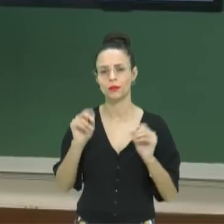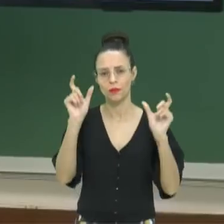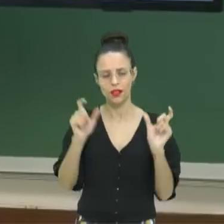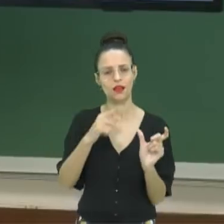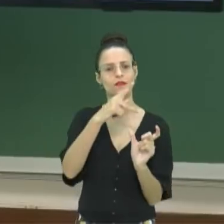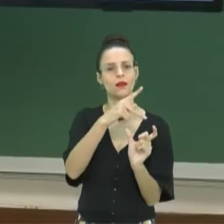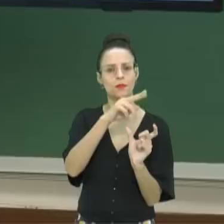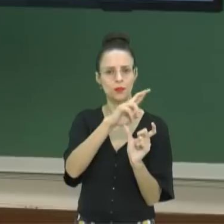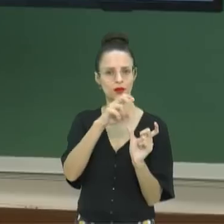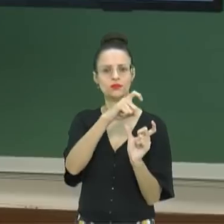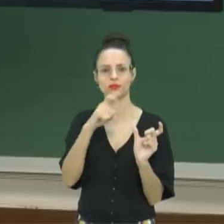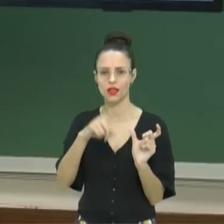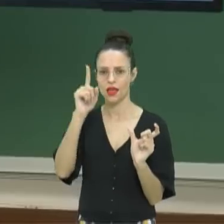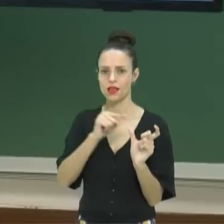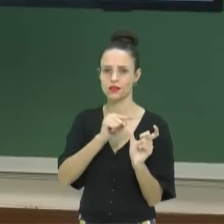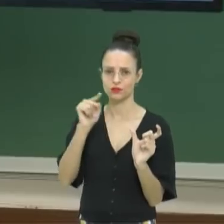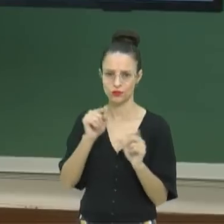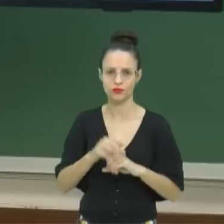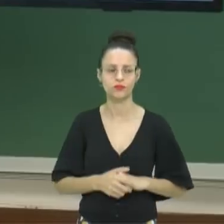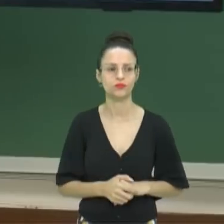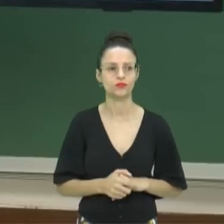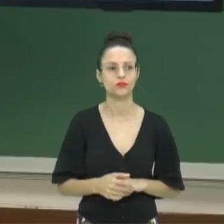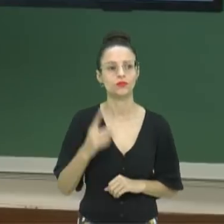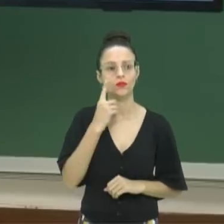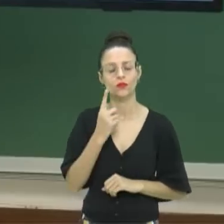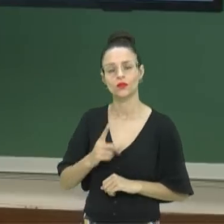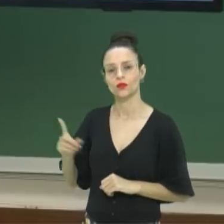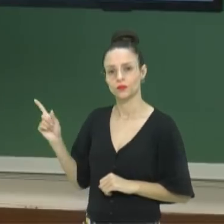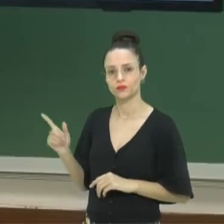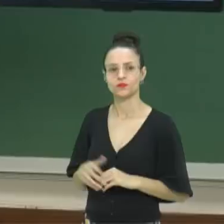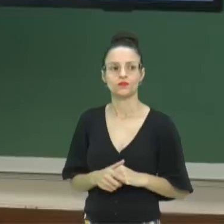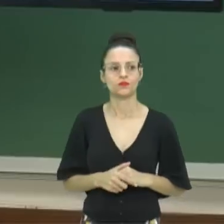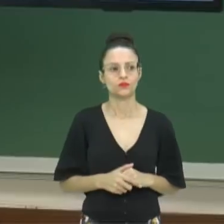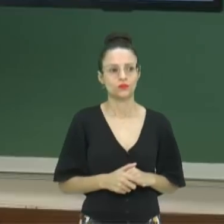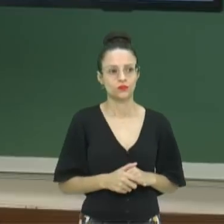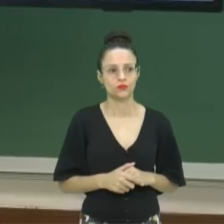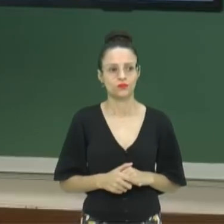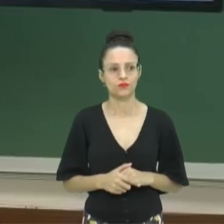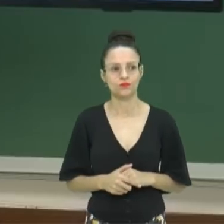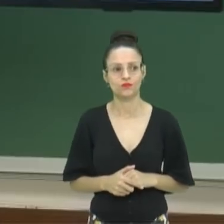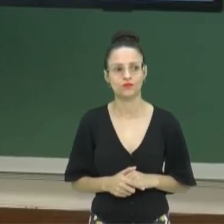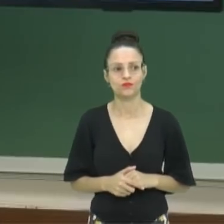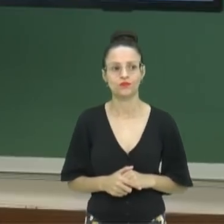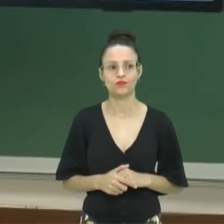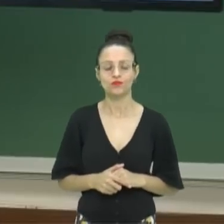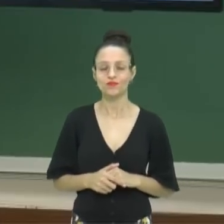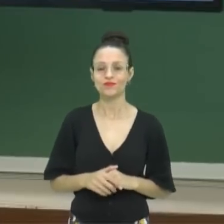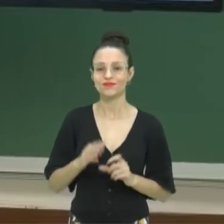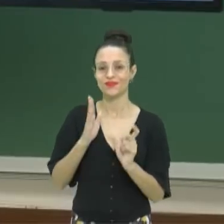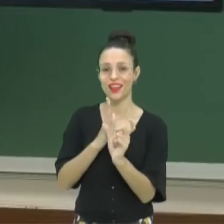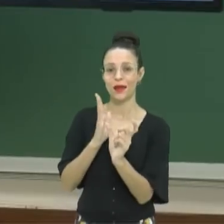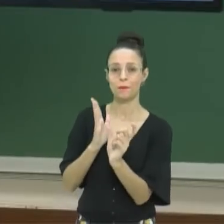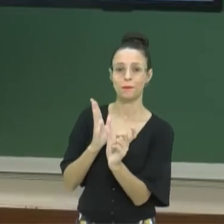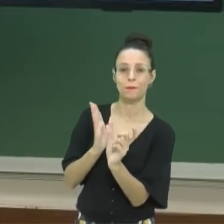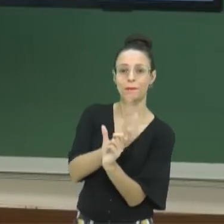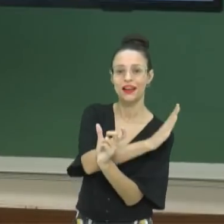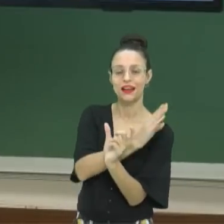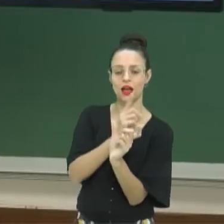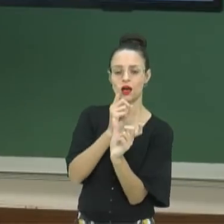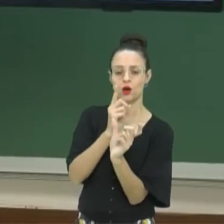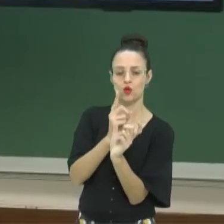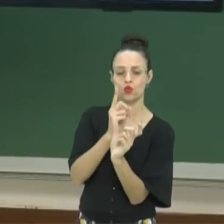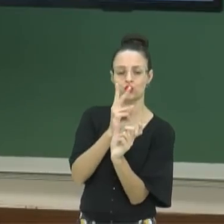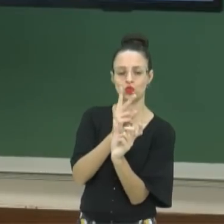acentuadas. Fácil, né? Bom, olha só, pessoal. Então, lembrando aqui, o que tiver para cá,